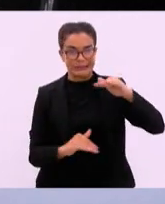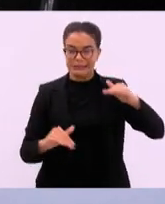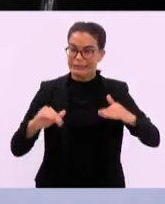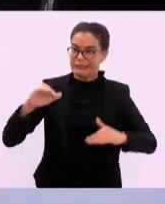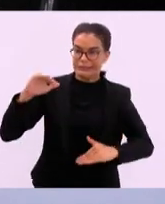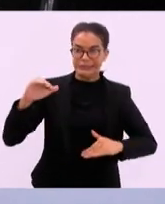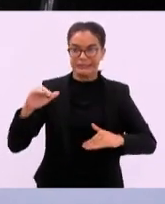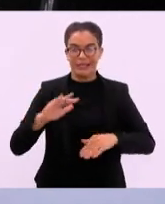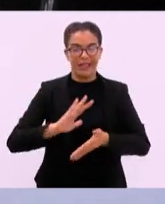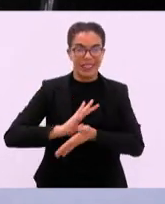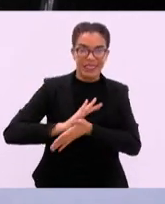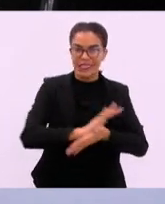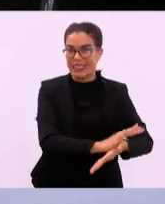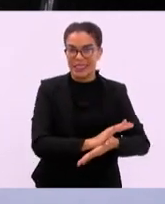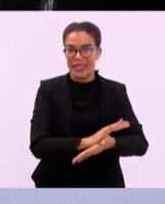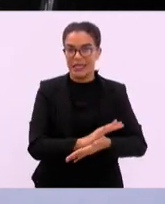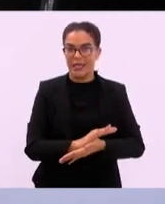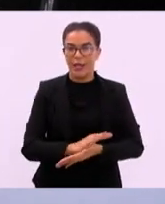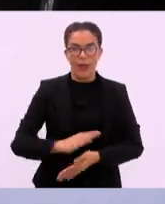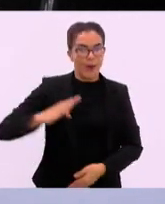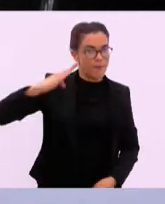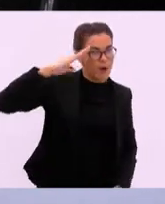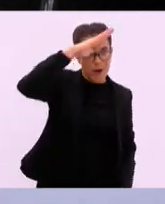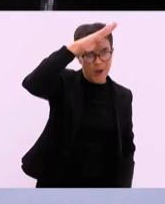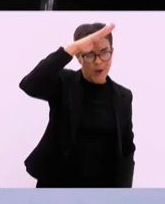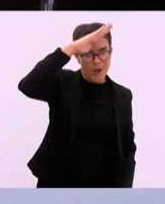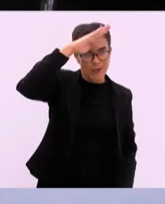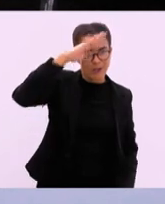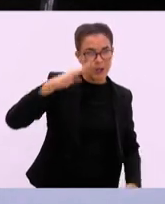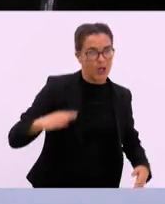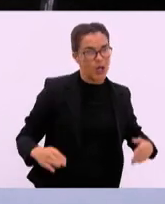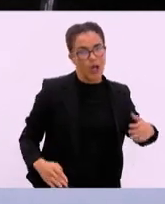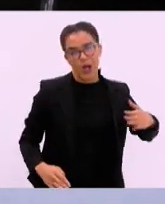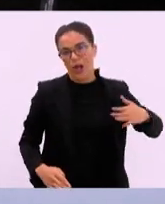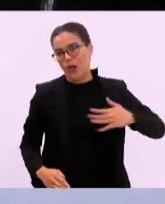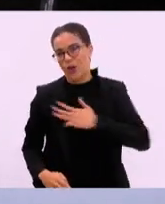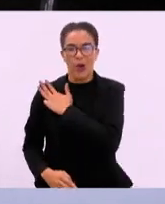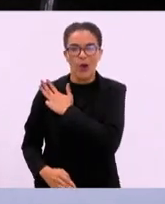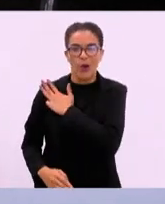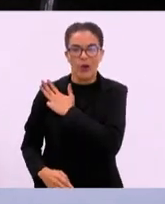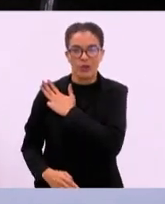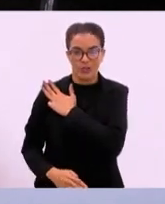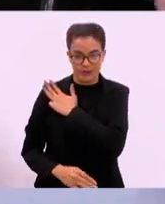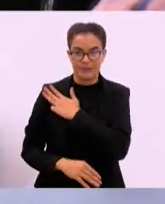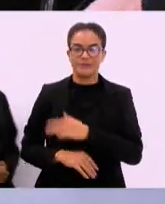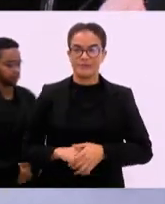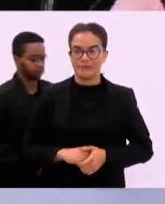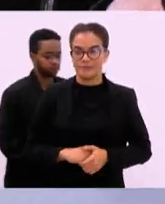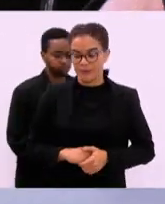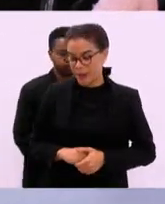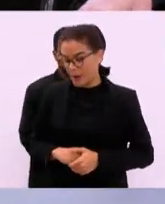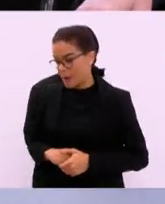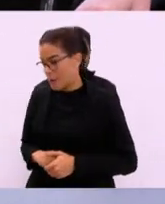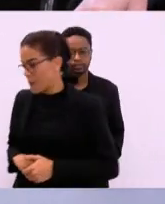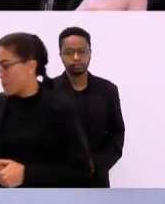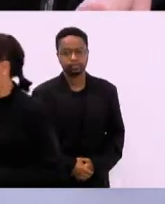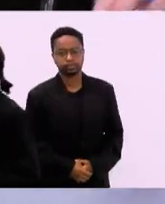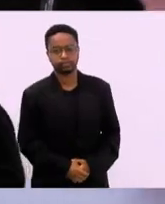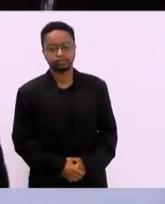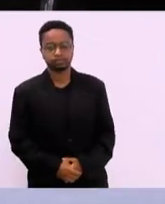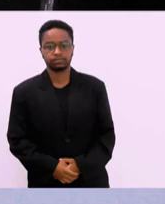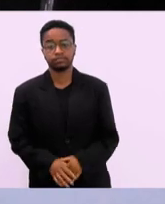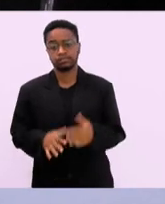ideológica. Mas fica bolsonarismo versus lulismo. Isso não